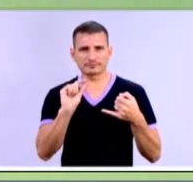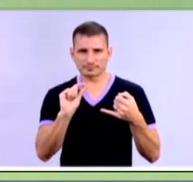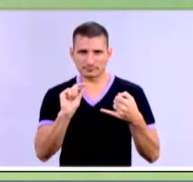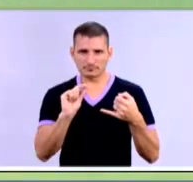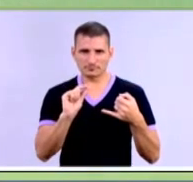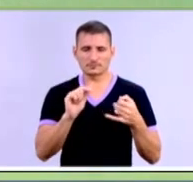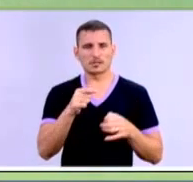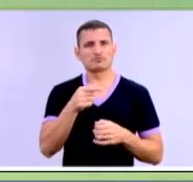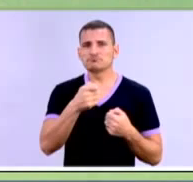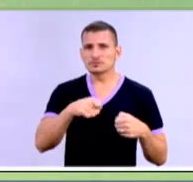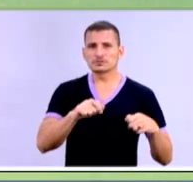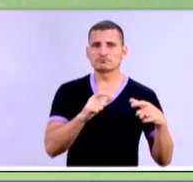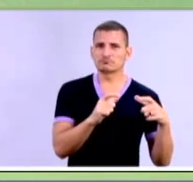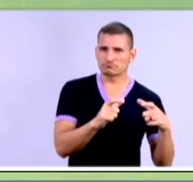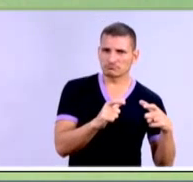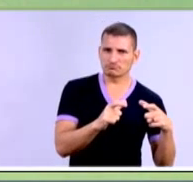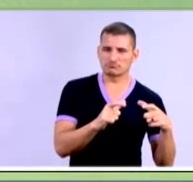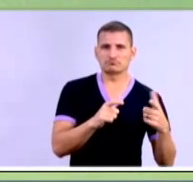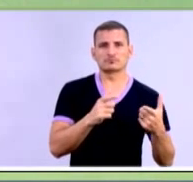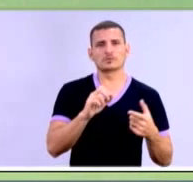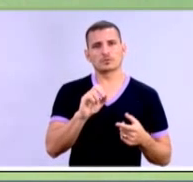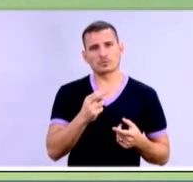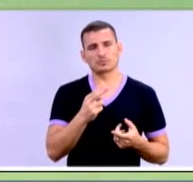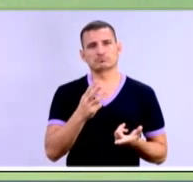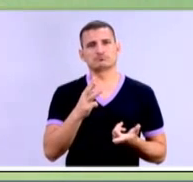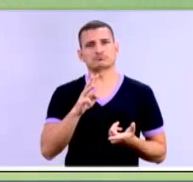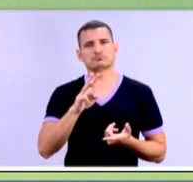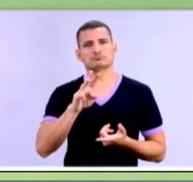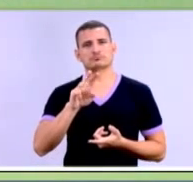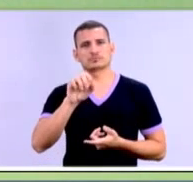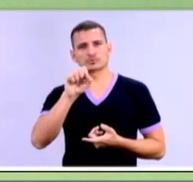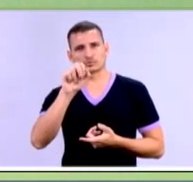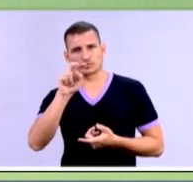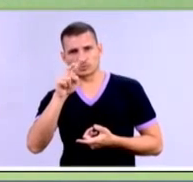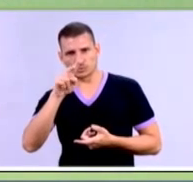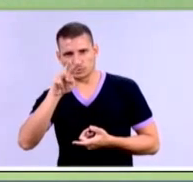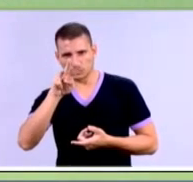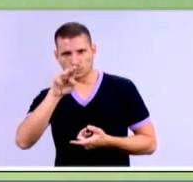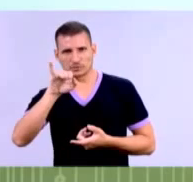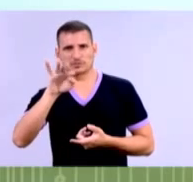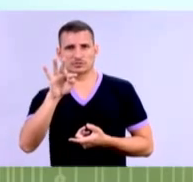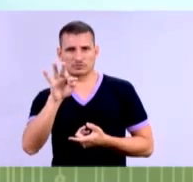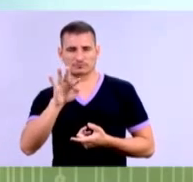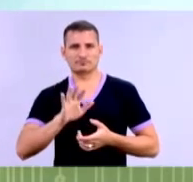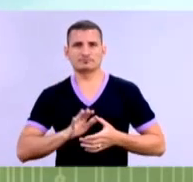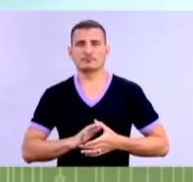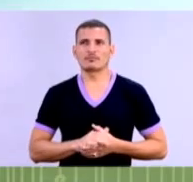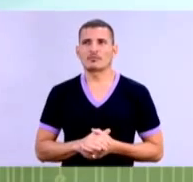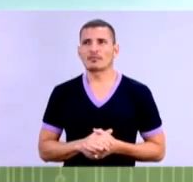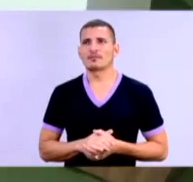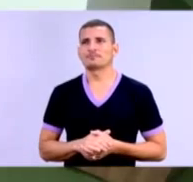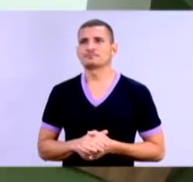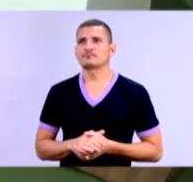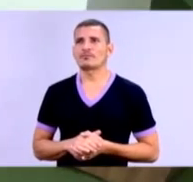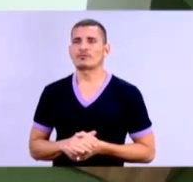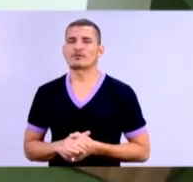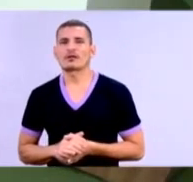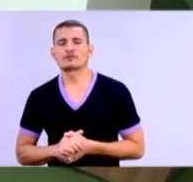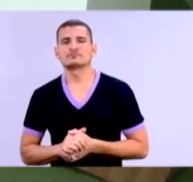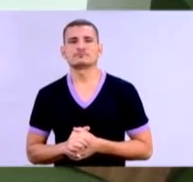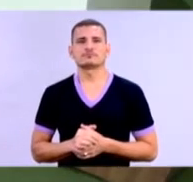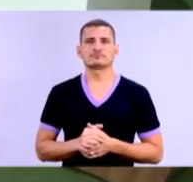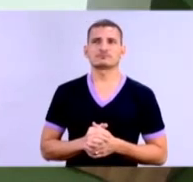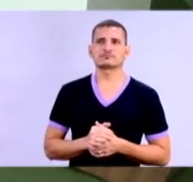hub ou um switch. Bom, nós temos aí 4 assertivas para vocês validarem, né? E professor, a gente teve participação,